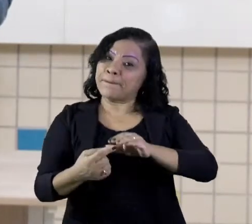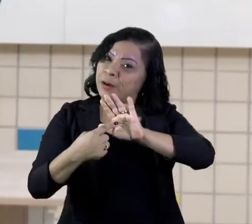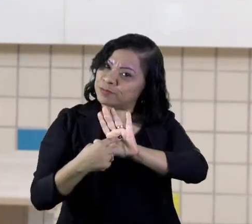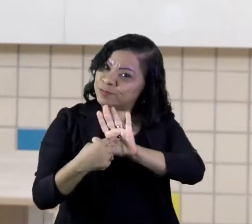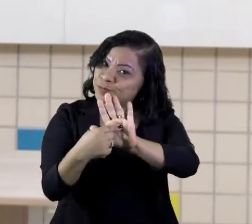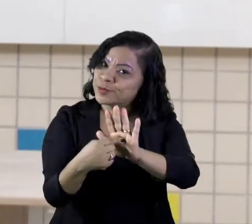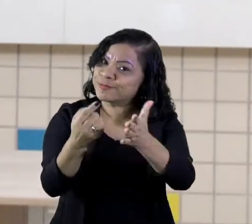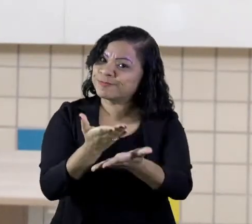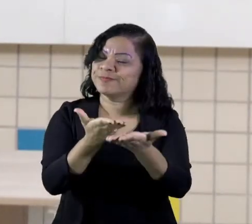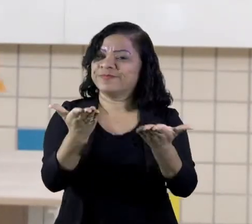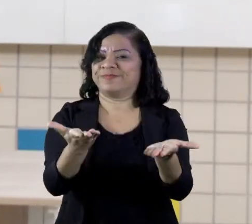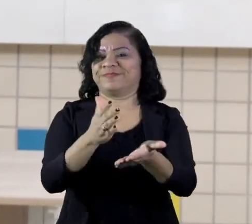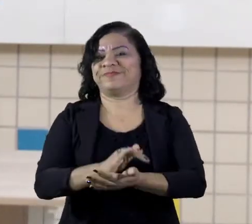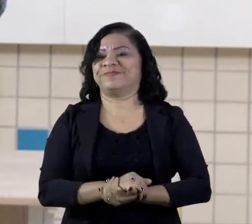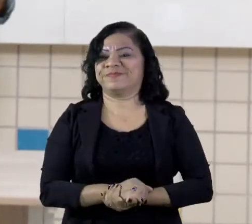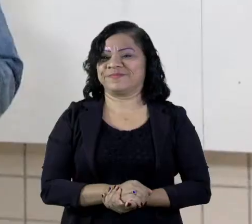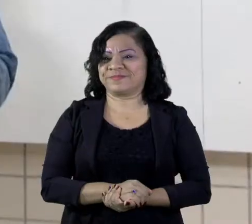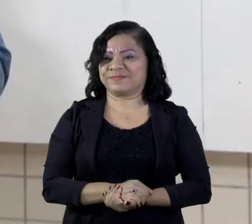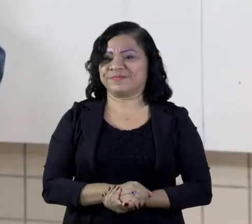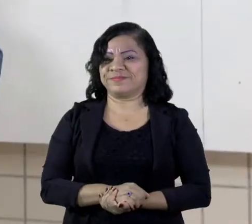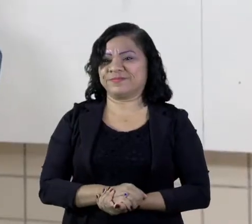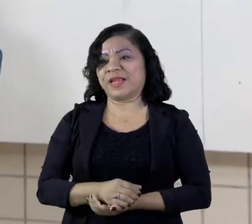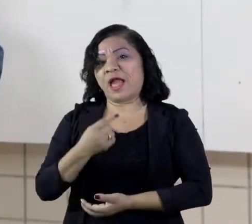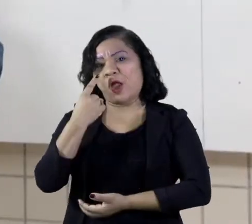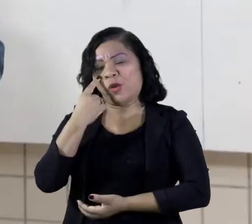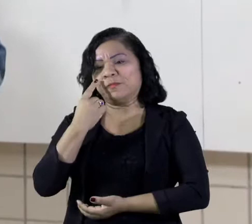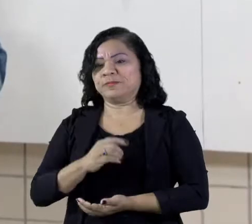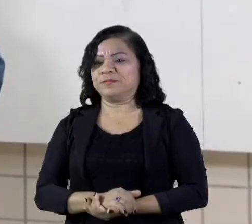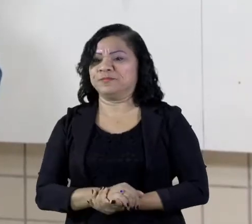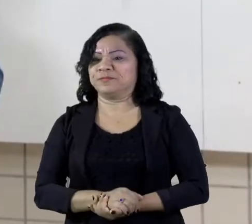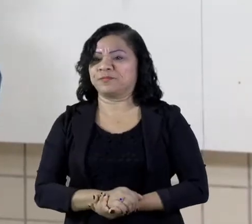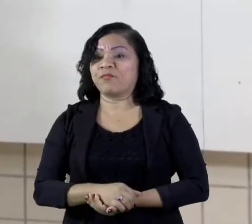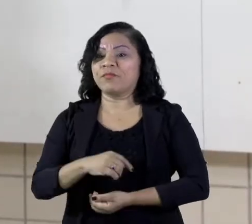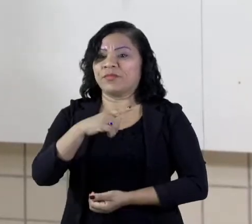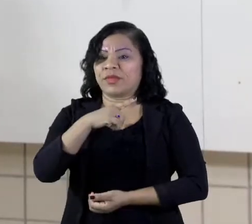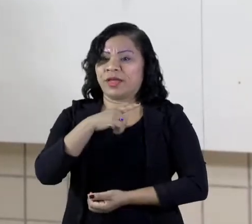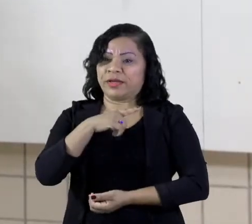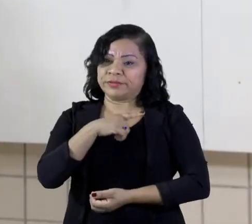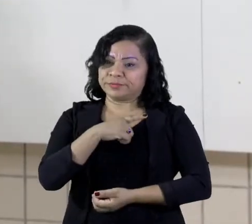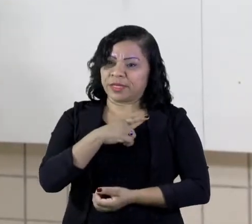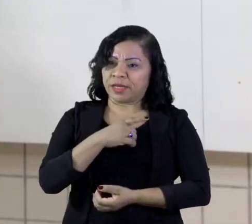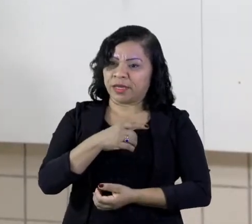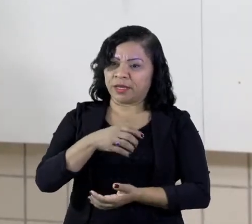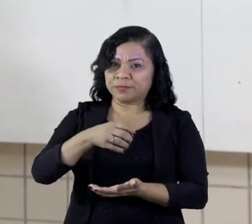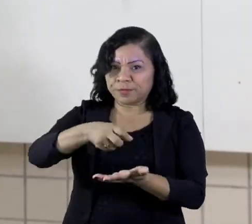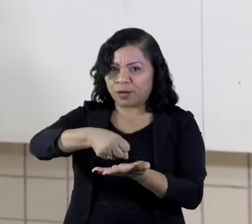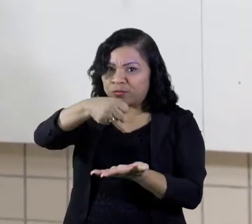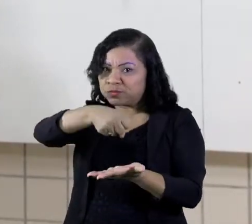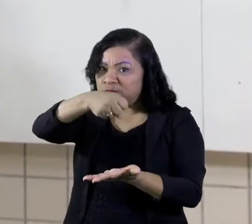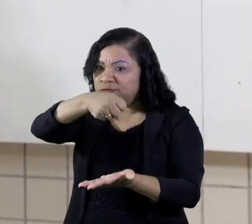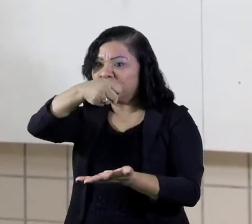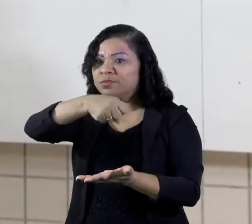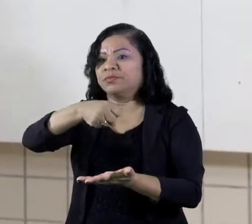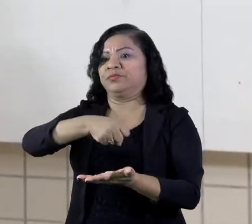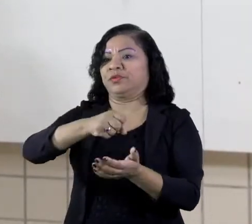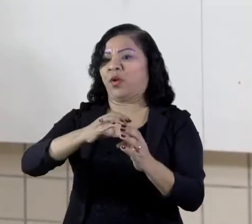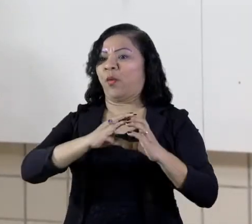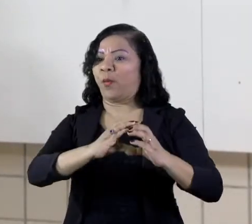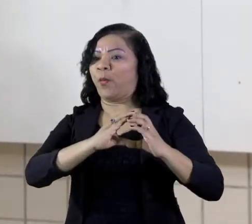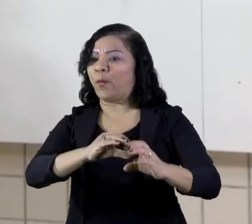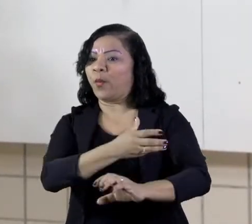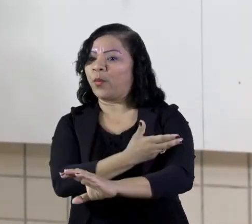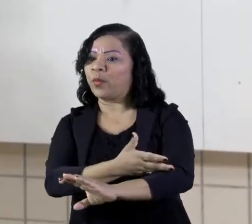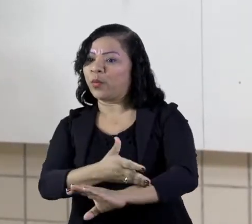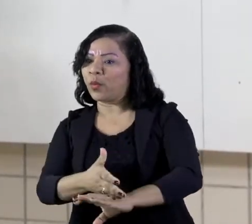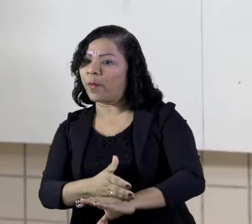demonstração. Vamos lá. Nós temos aqui um saco com bolinhas de isopor e eu trouxe também um outro saco aqui dentro que eu vou usar